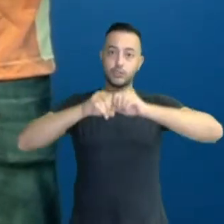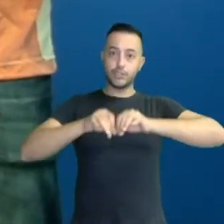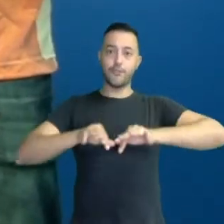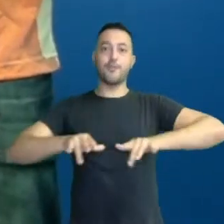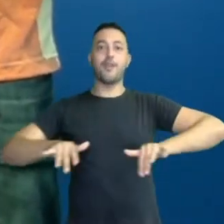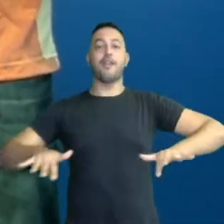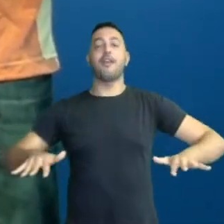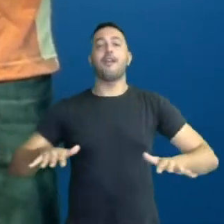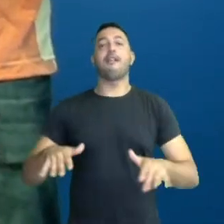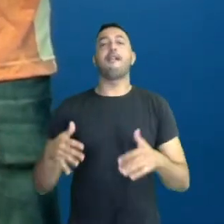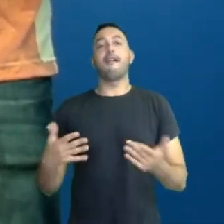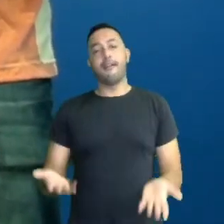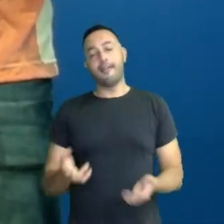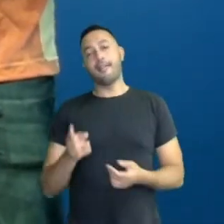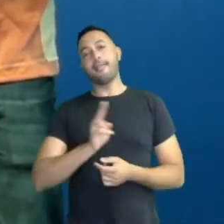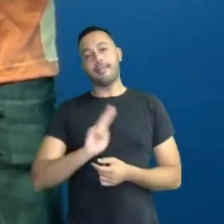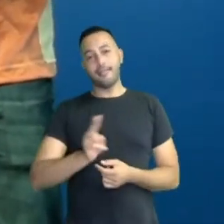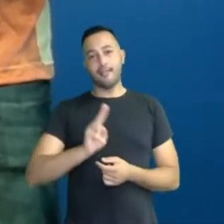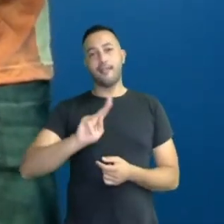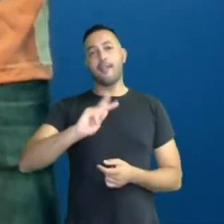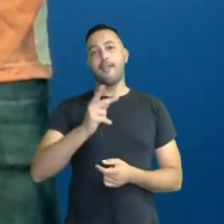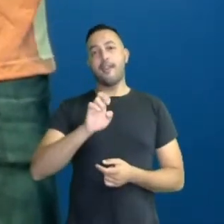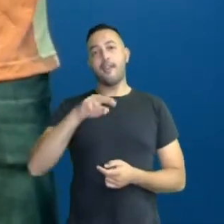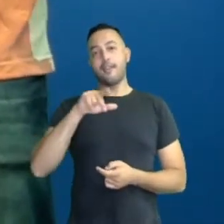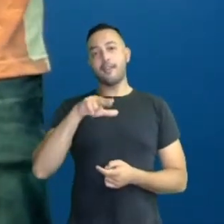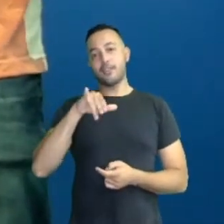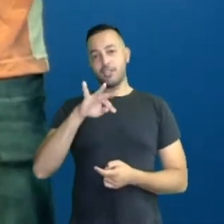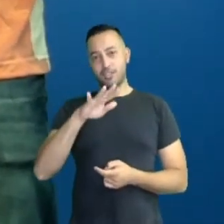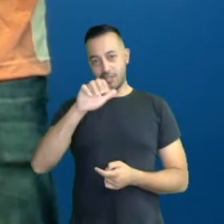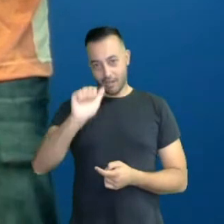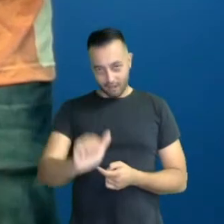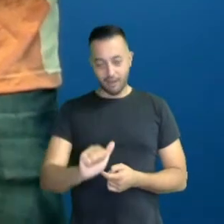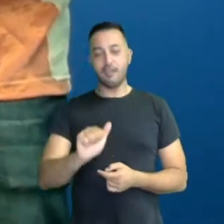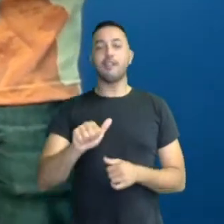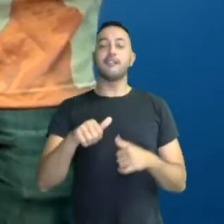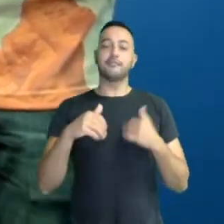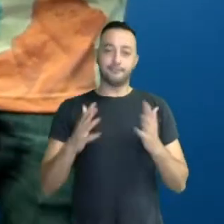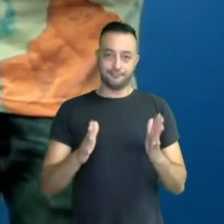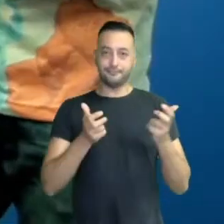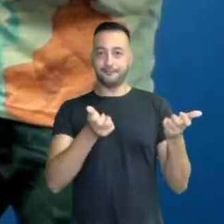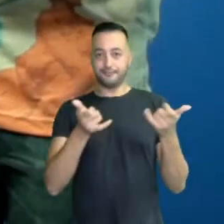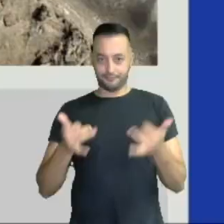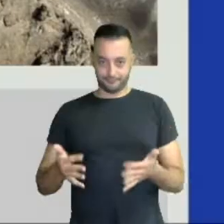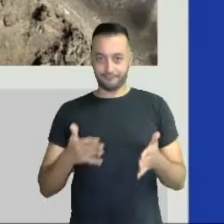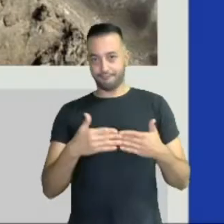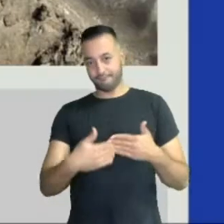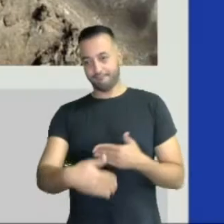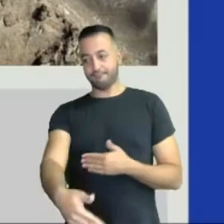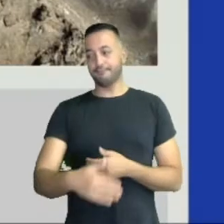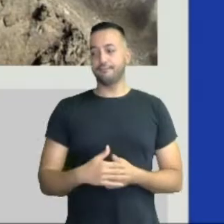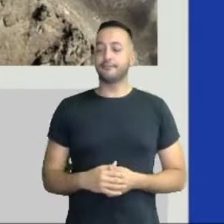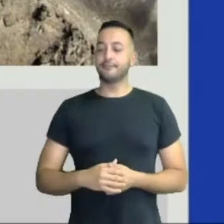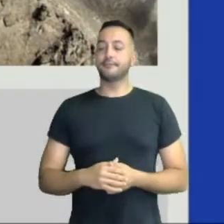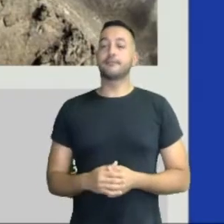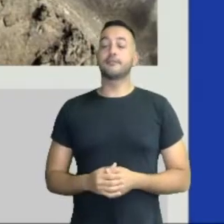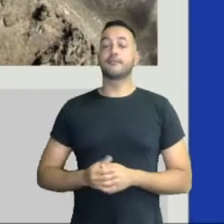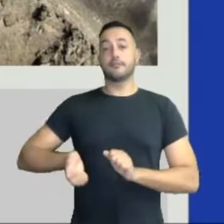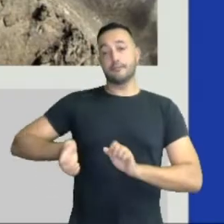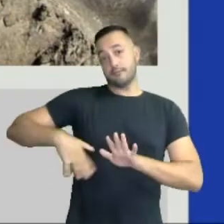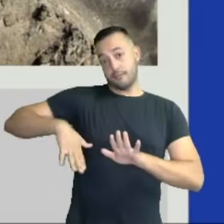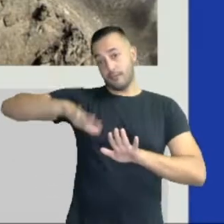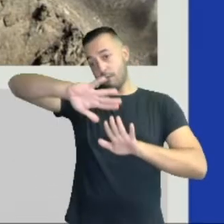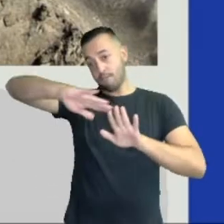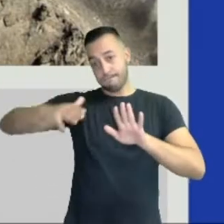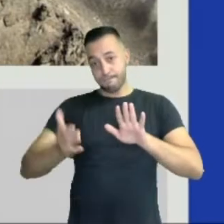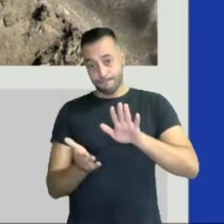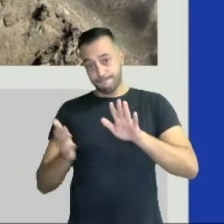expandida, vai ser chamada de cultura helenística. A gente vai ver isso um pouquinho mais adiante. O litoral grego é